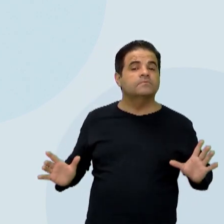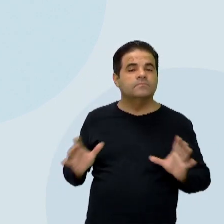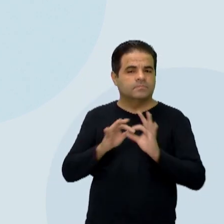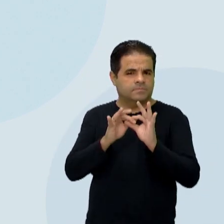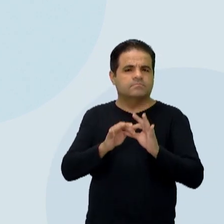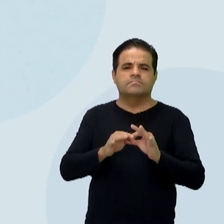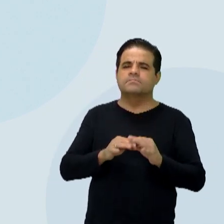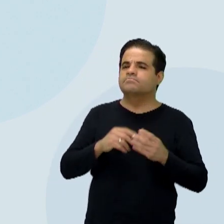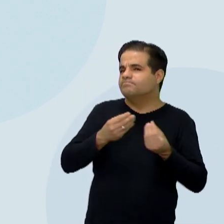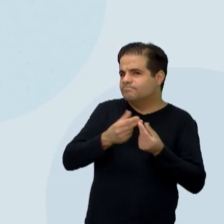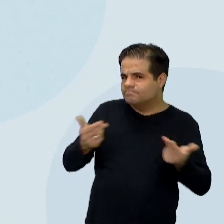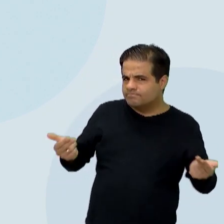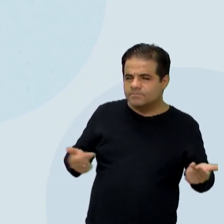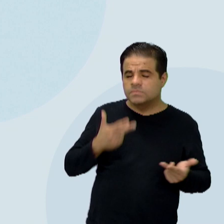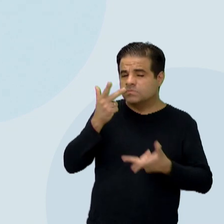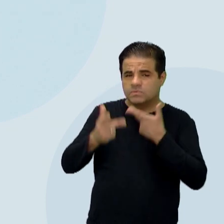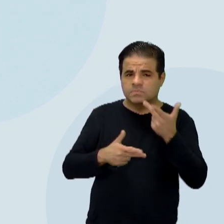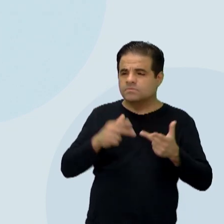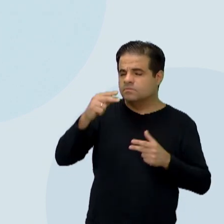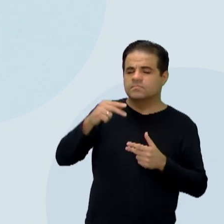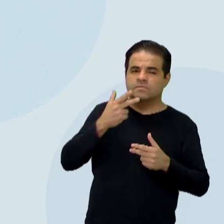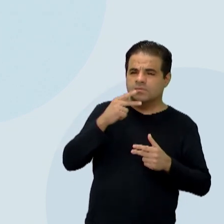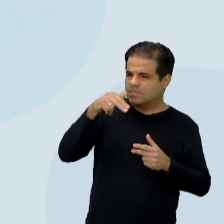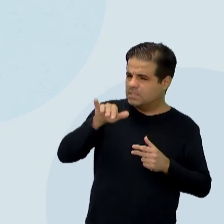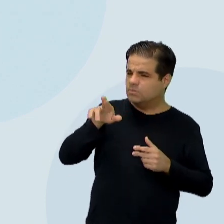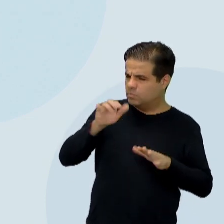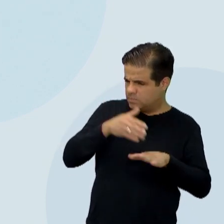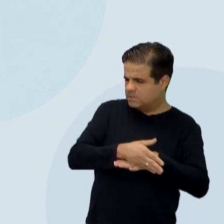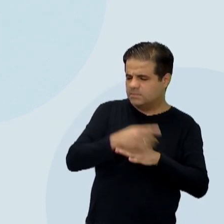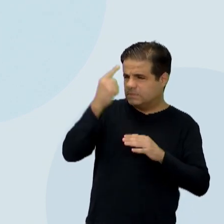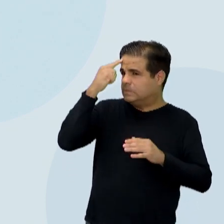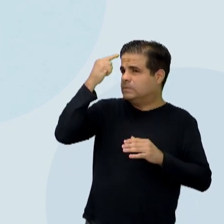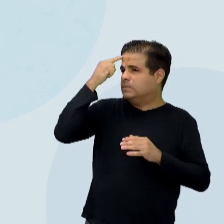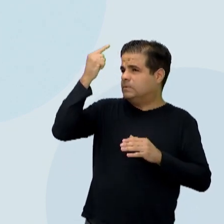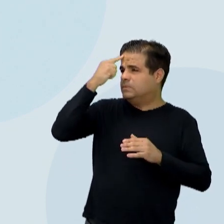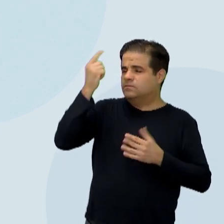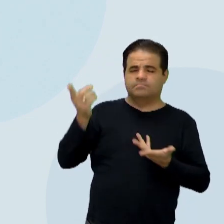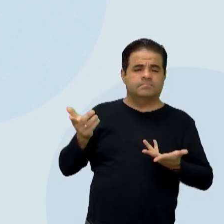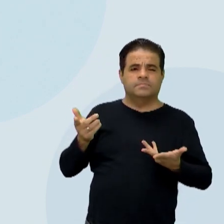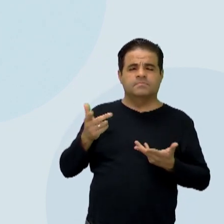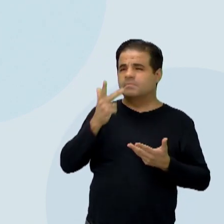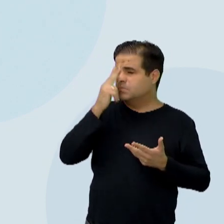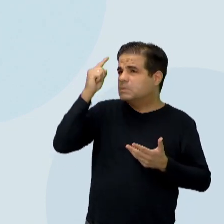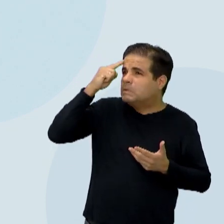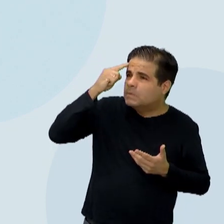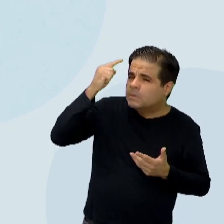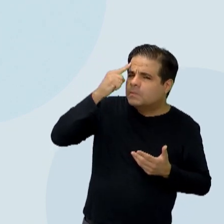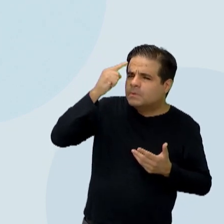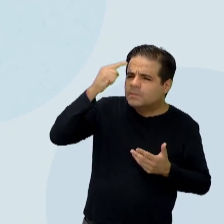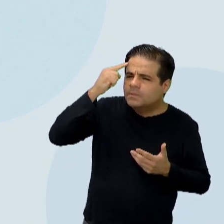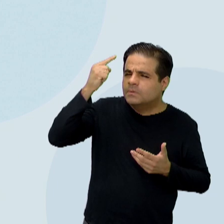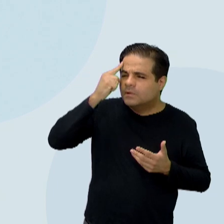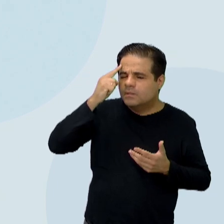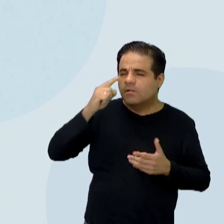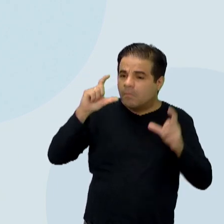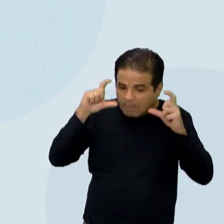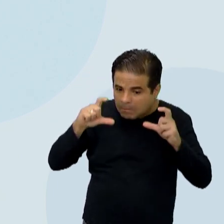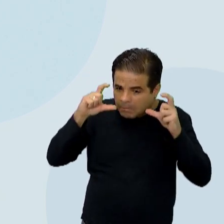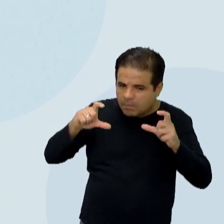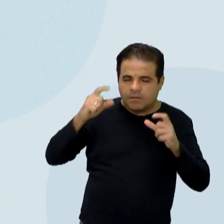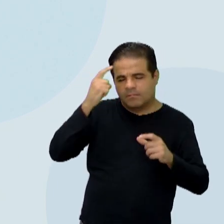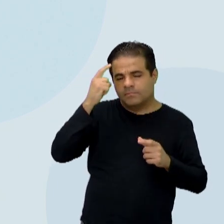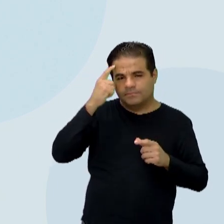a uma gíria, né? Porque a gente fala, você tá quando a gente fala entra na neura, fica muito, ou fica paranoico. Paranoico, tá paranoico,